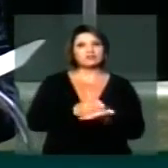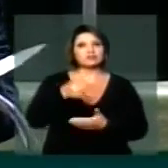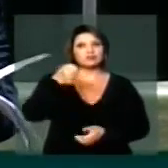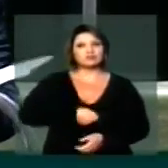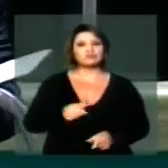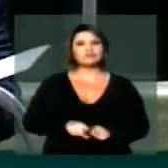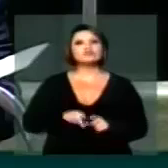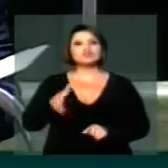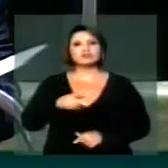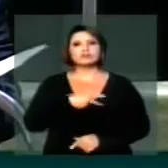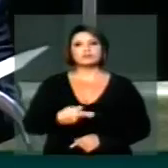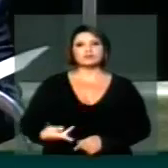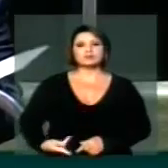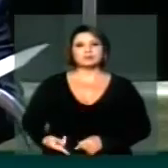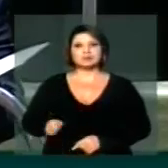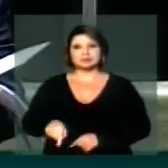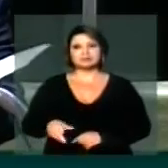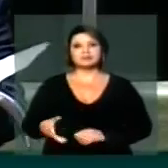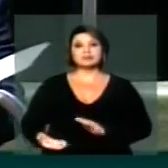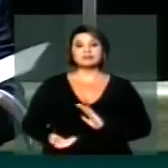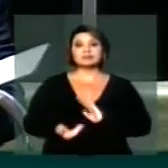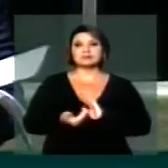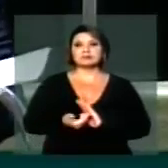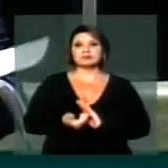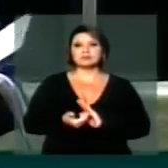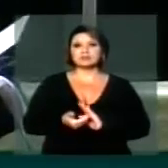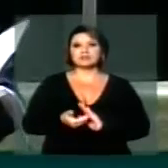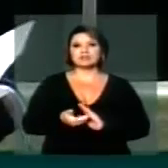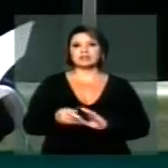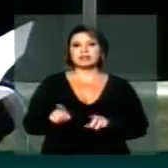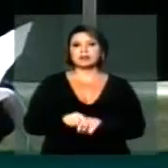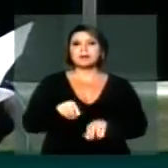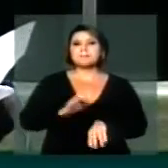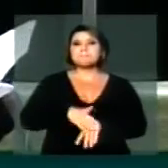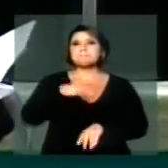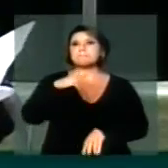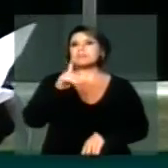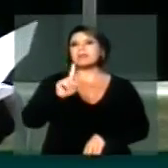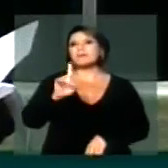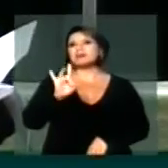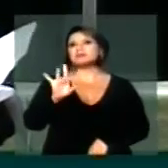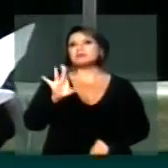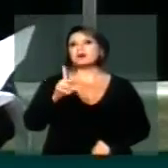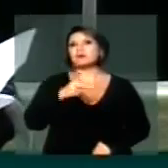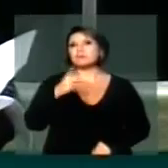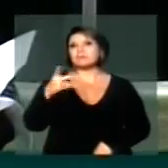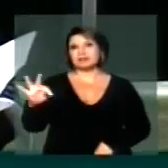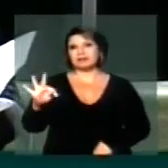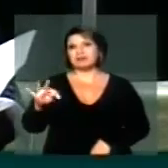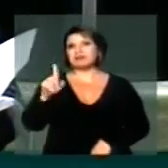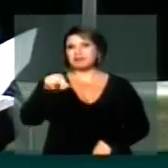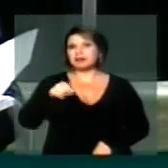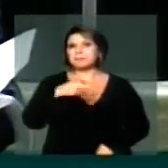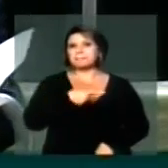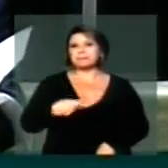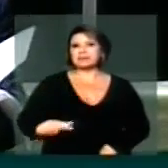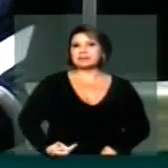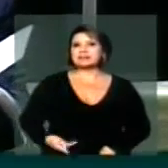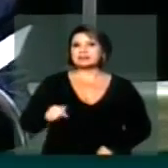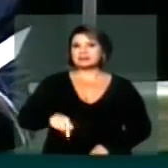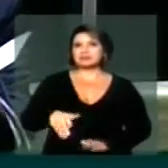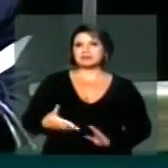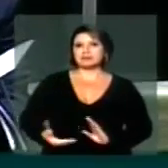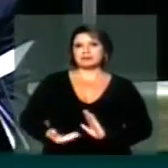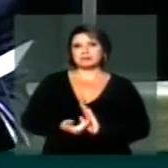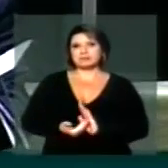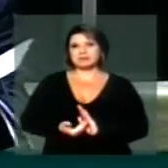da Câmara, mais do que um petista na presidência da Câmara.